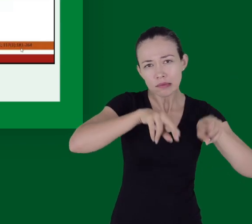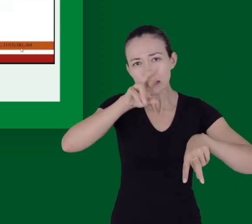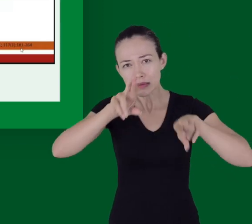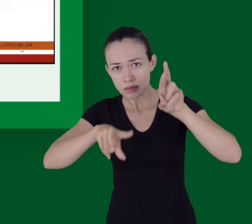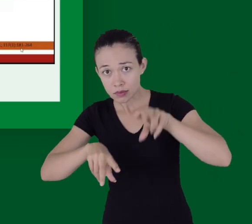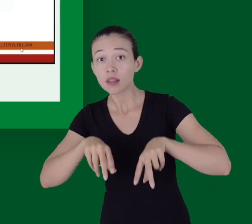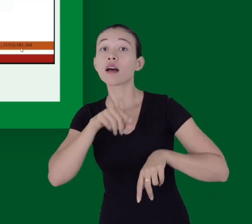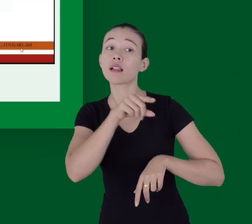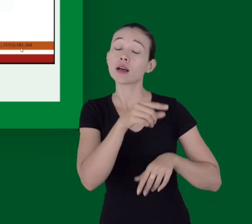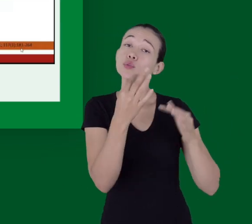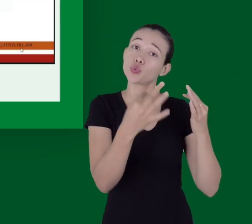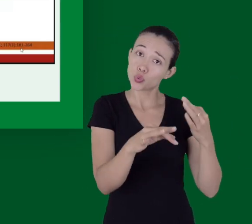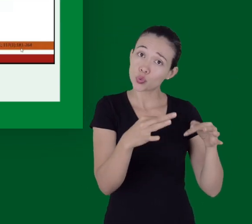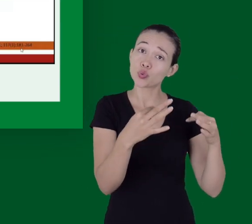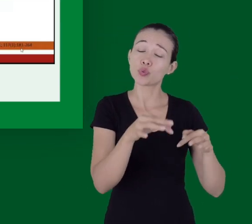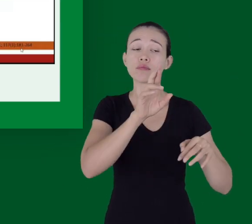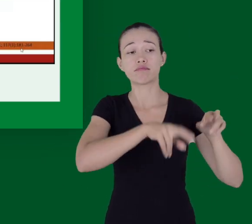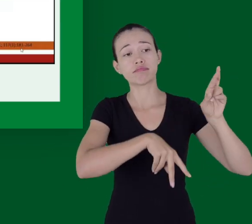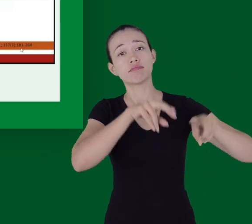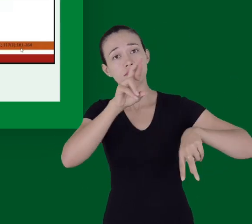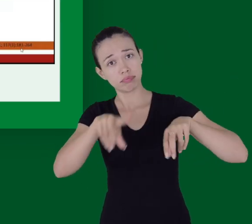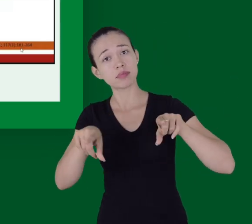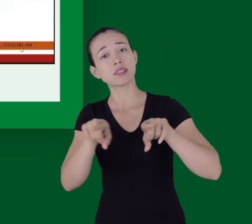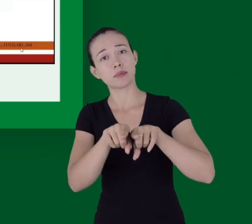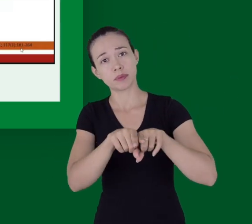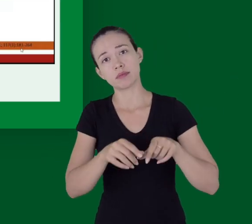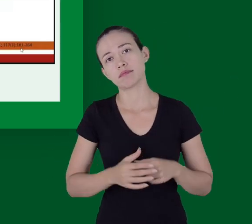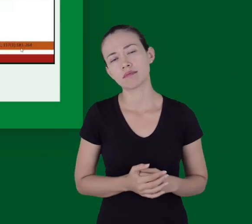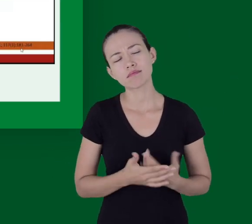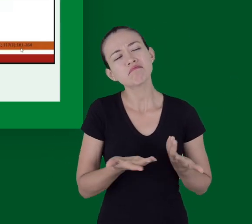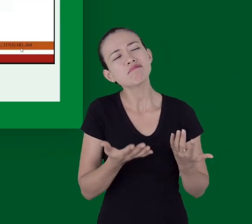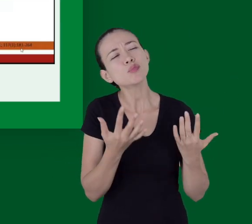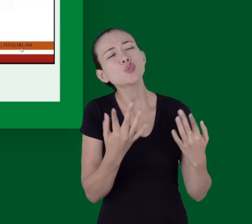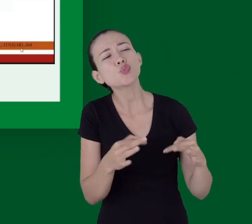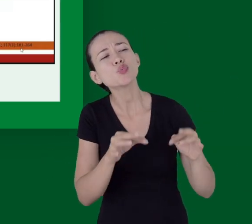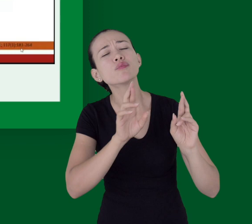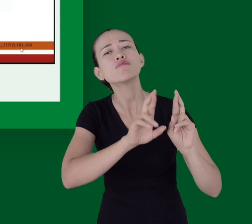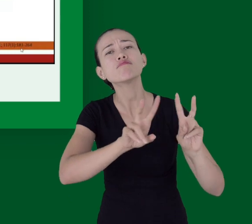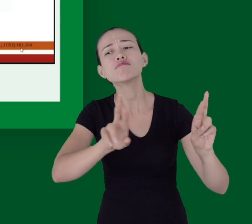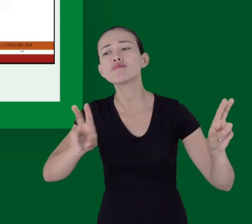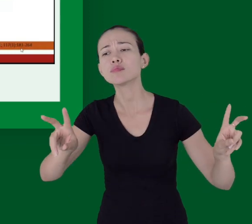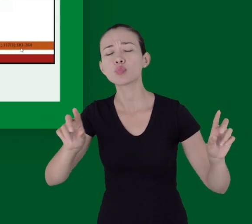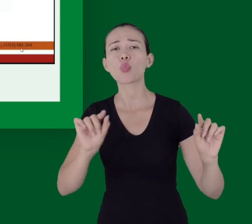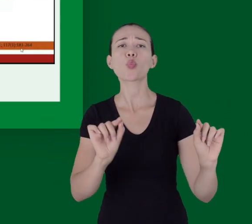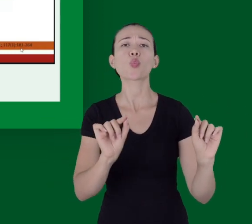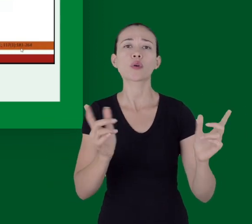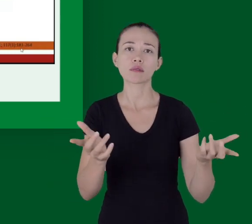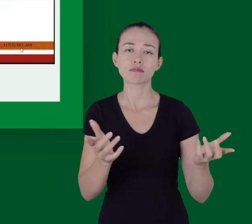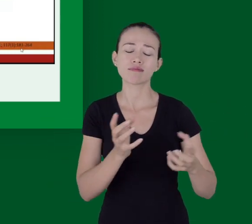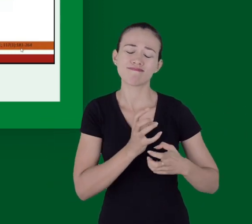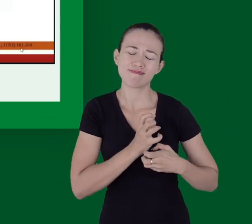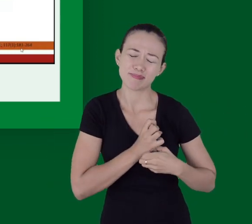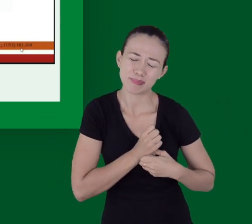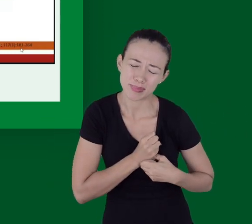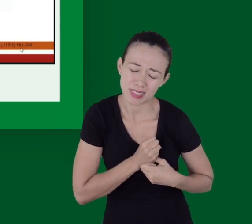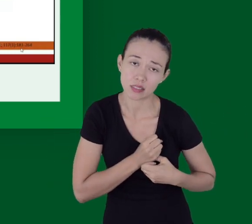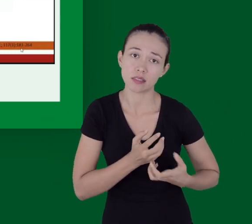peito. Então, tem dor em pontada, tem dor em aperto, tem dor em queimação, tem dor